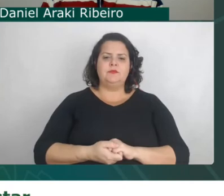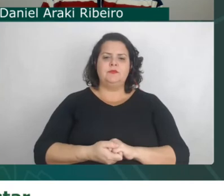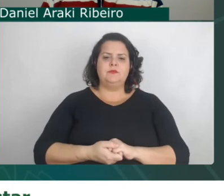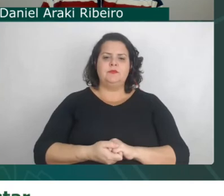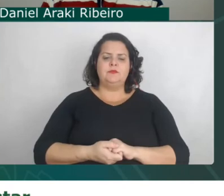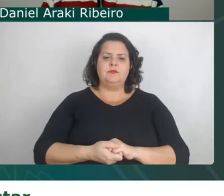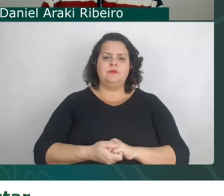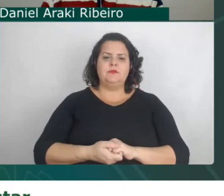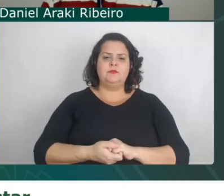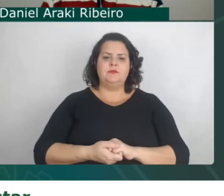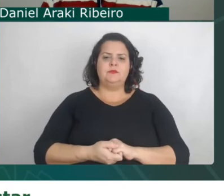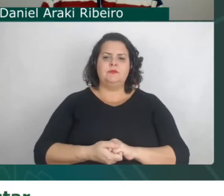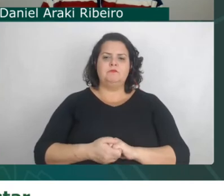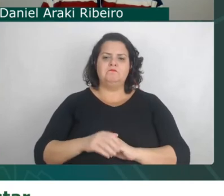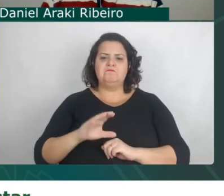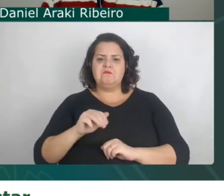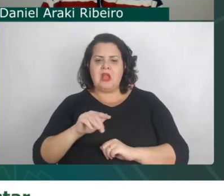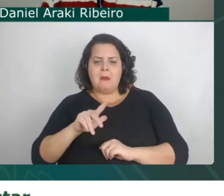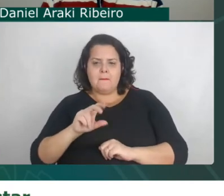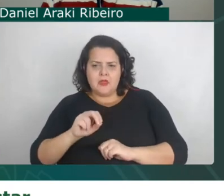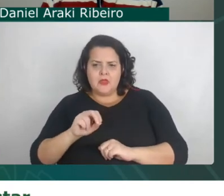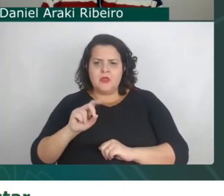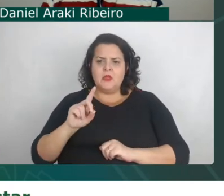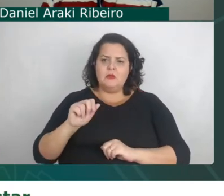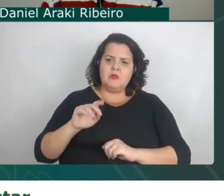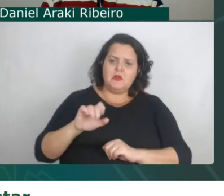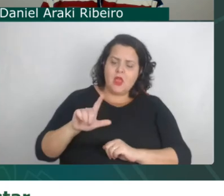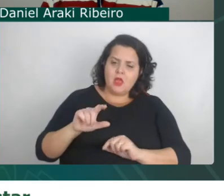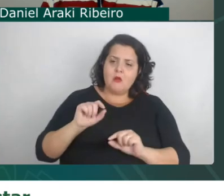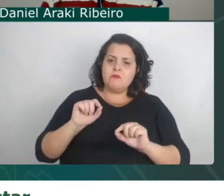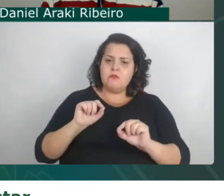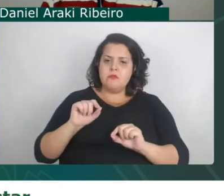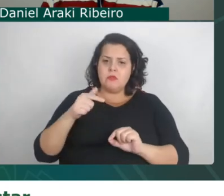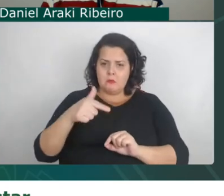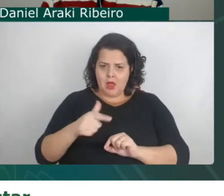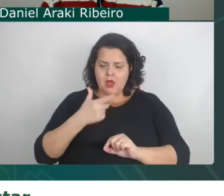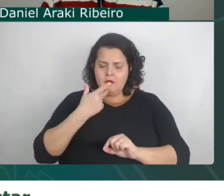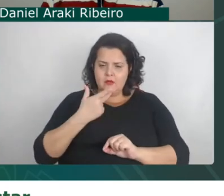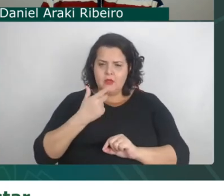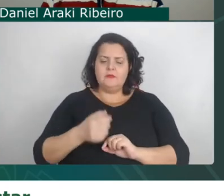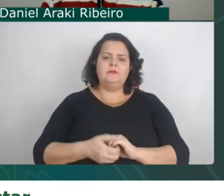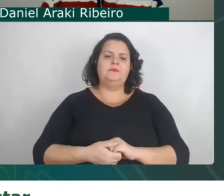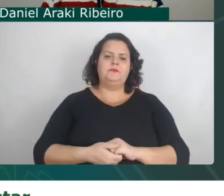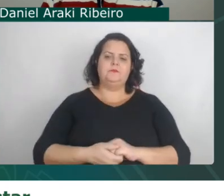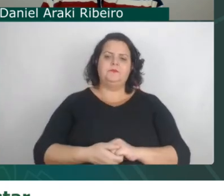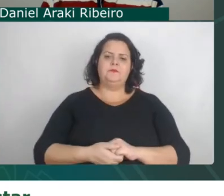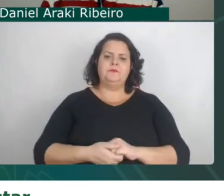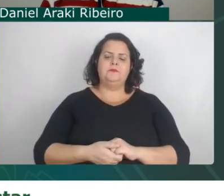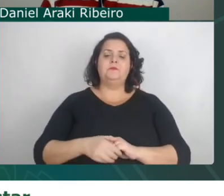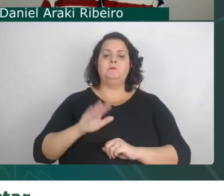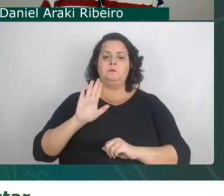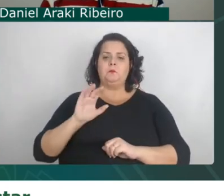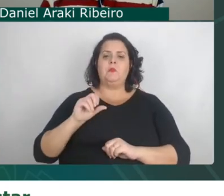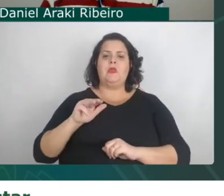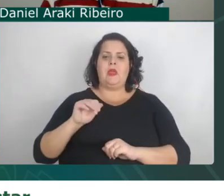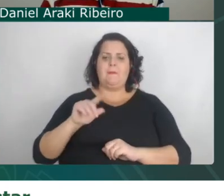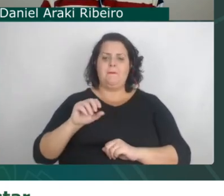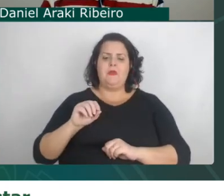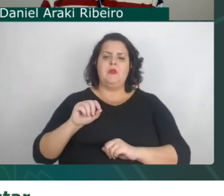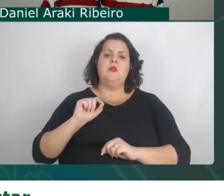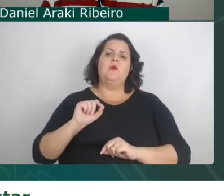Alguém, Camilo, Daniel, gostariam de, por favor? Eu queria só acrescentar, no caso dos